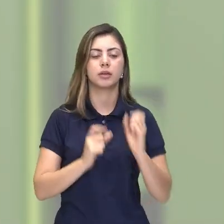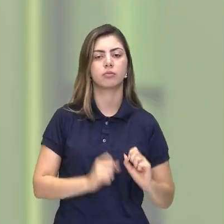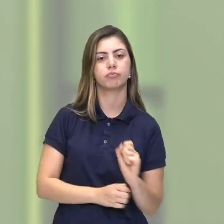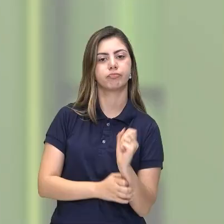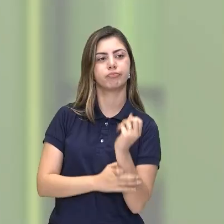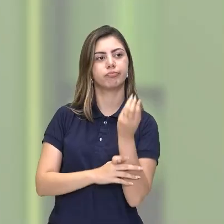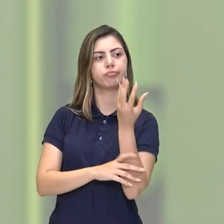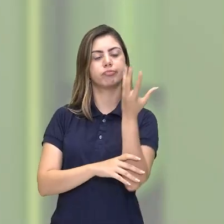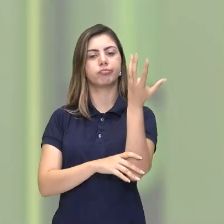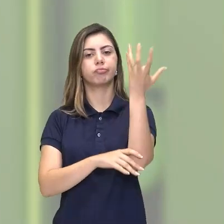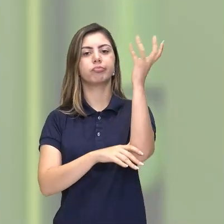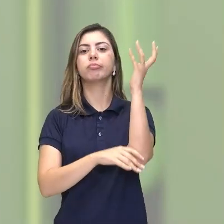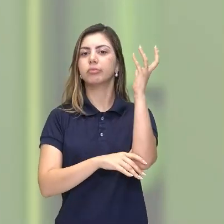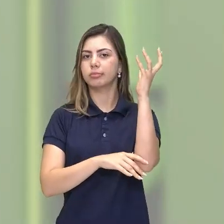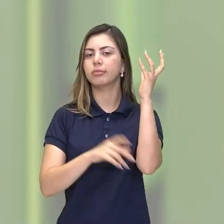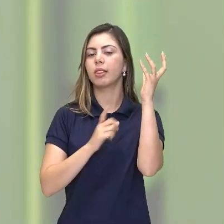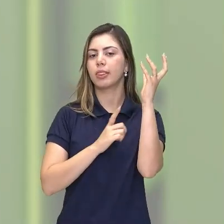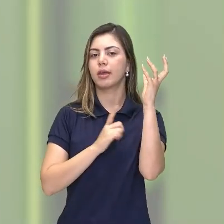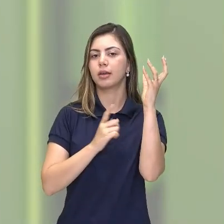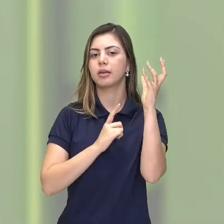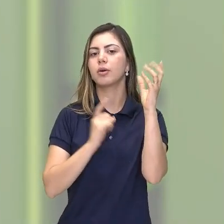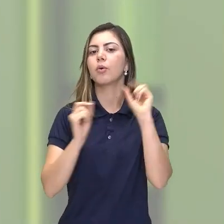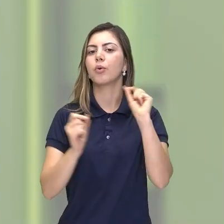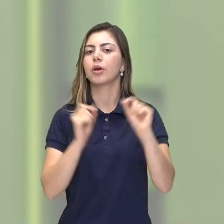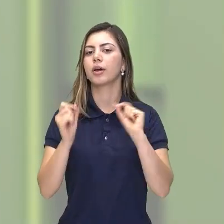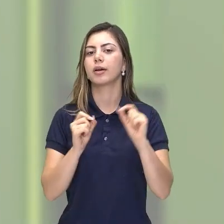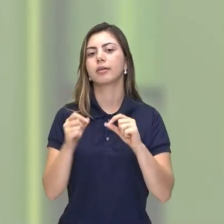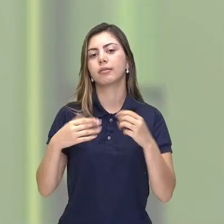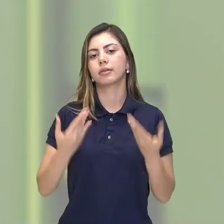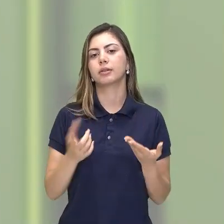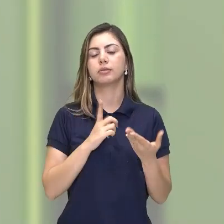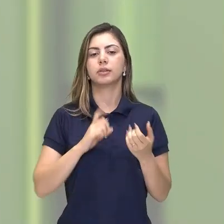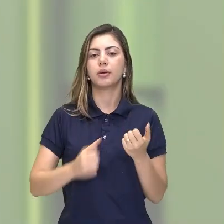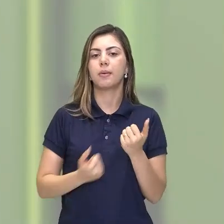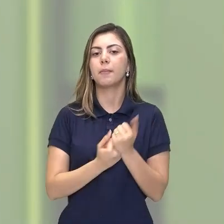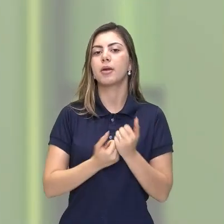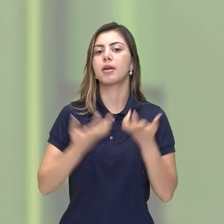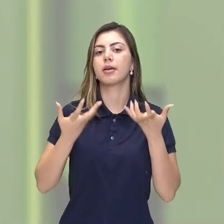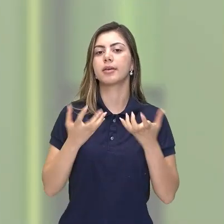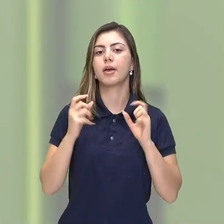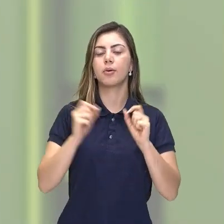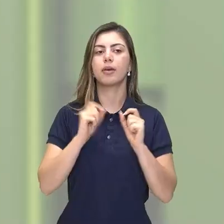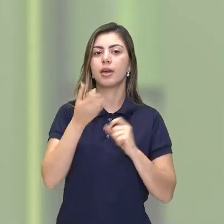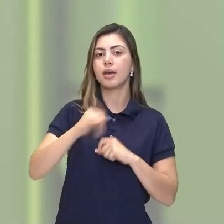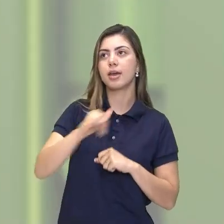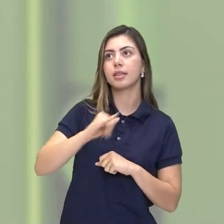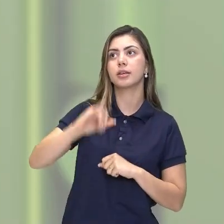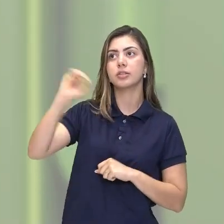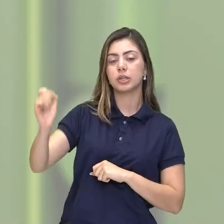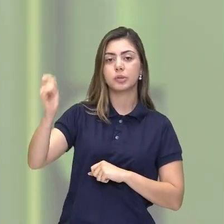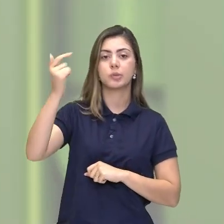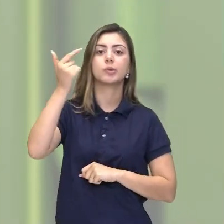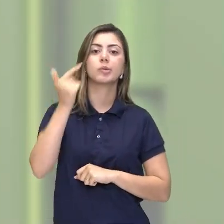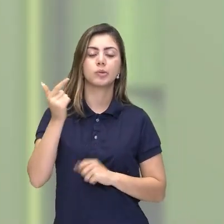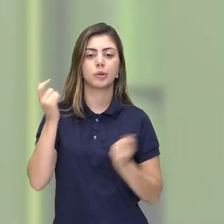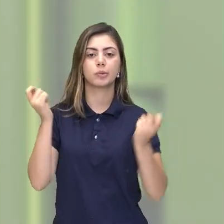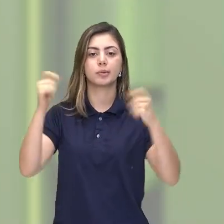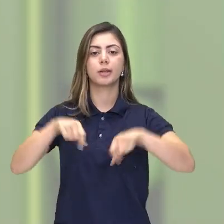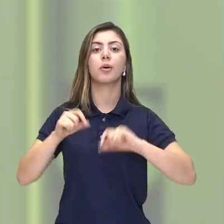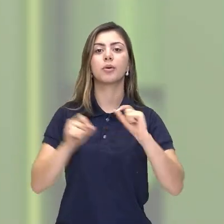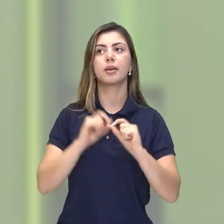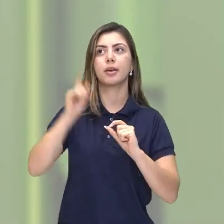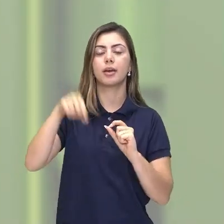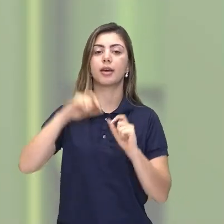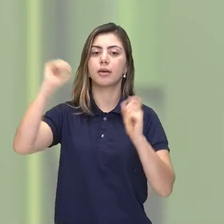ao topo, mais acima, ela vai exatamente ali procurar o que? Mais energia solar para ela conseguir realizar a